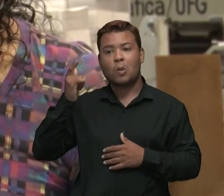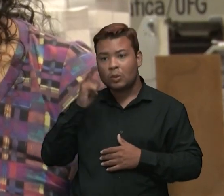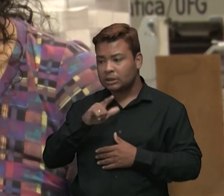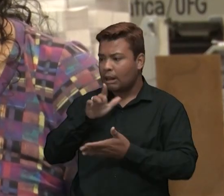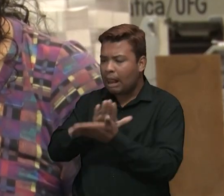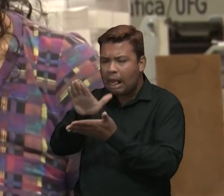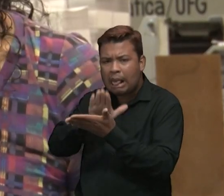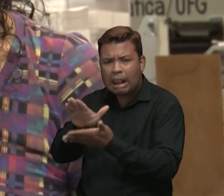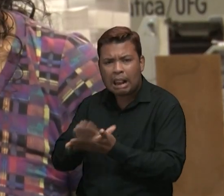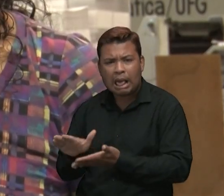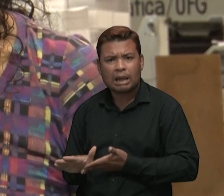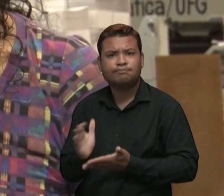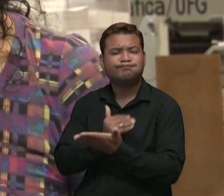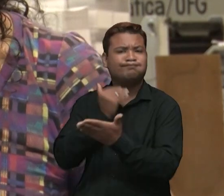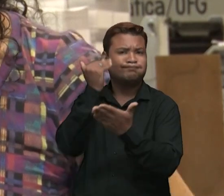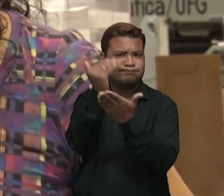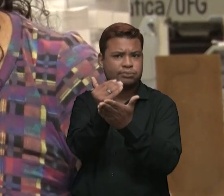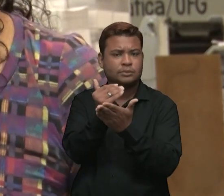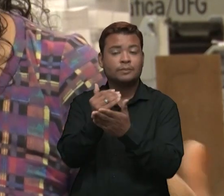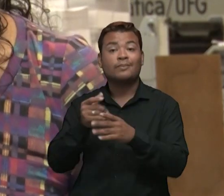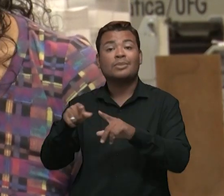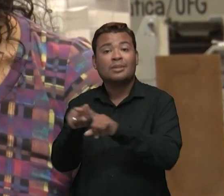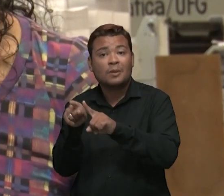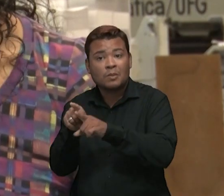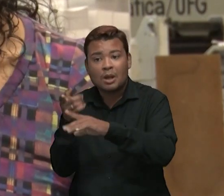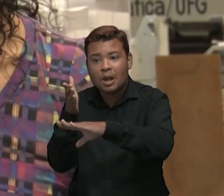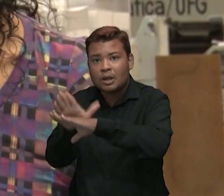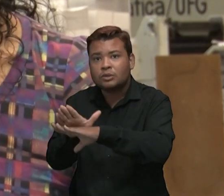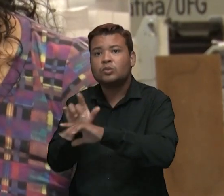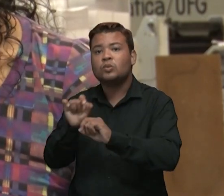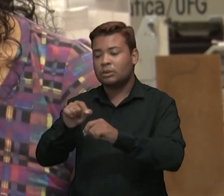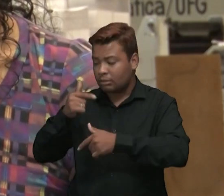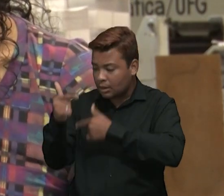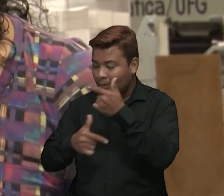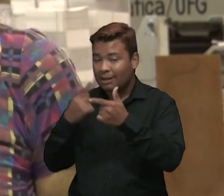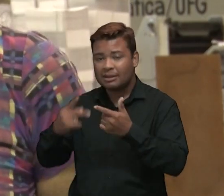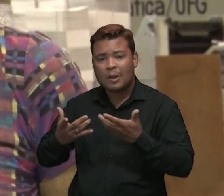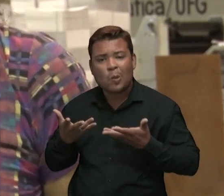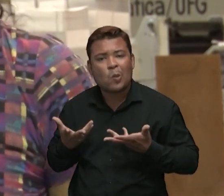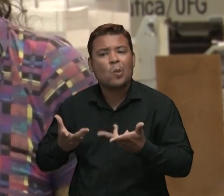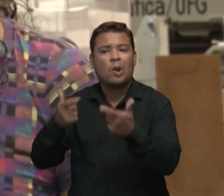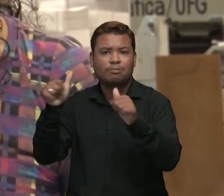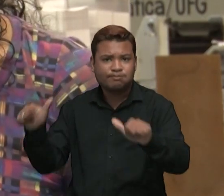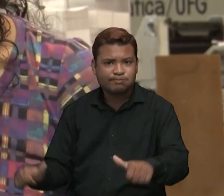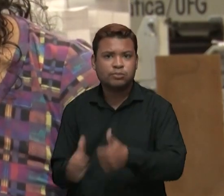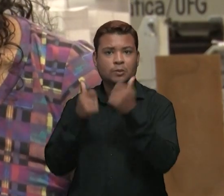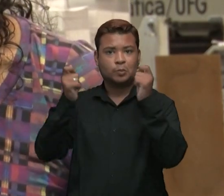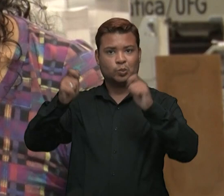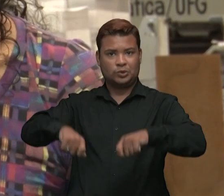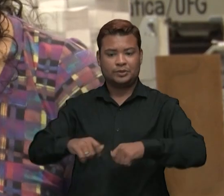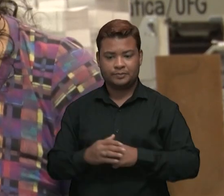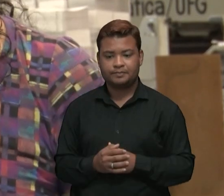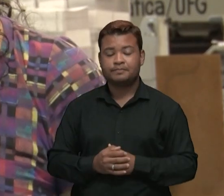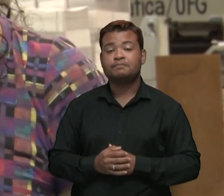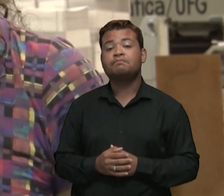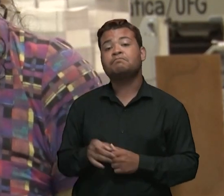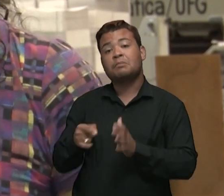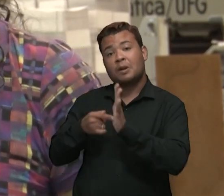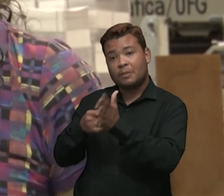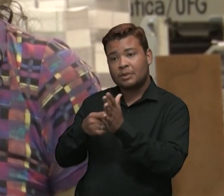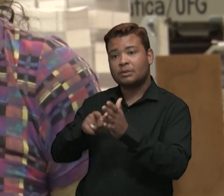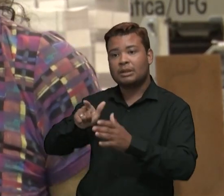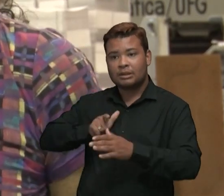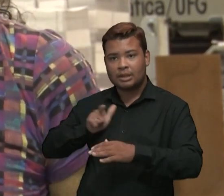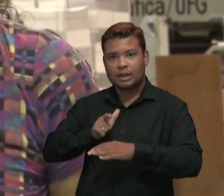produção do SEGRAF, também assim melhorar em qualidade o serviço. Entre essas máquinas, como eu falei, tem a corte